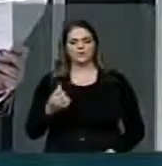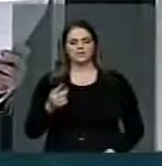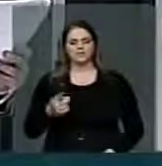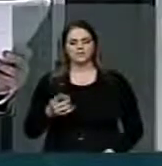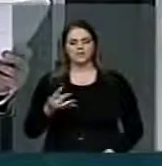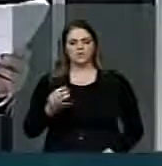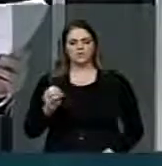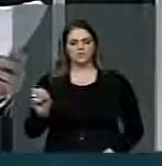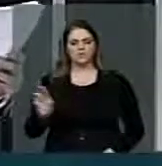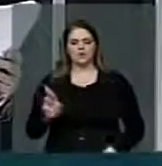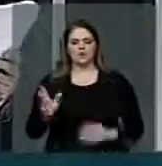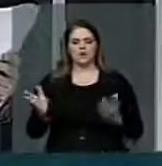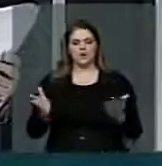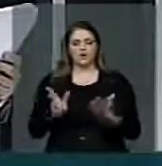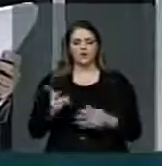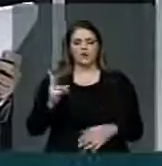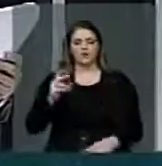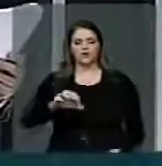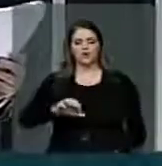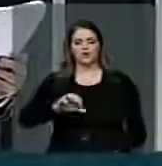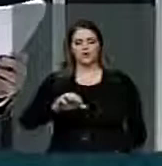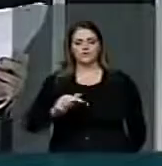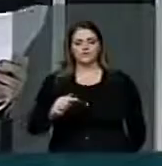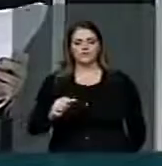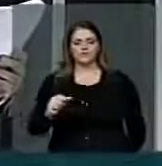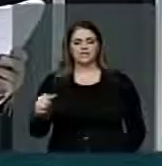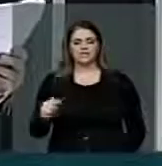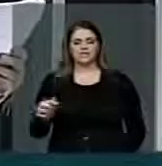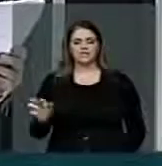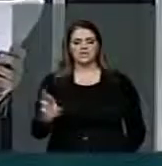2.246.400. Hoje é comprado por R$